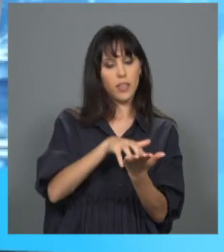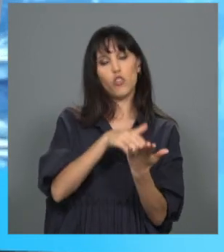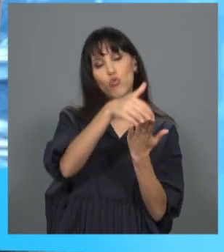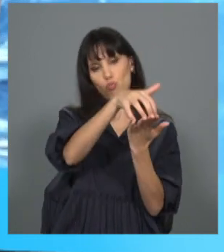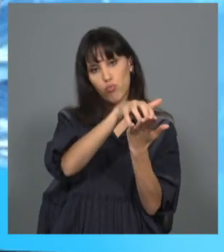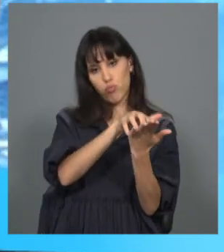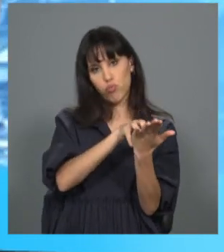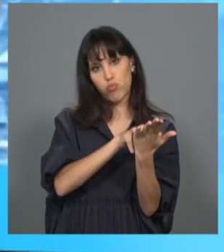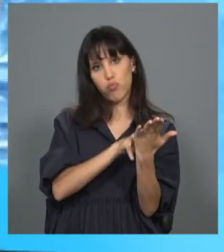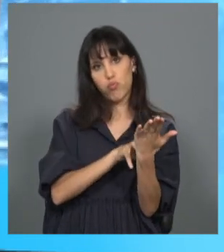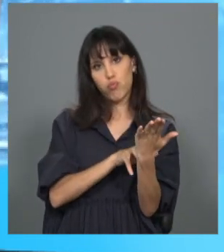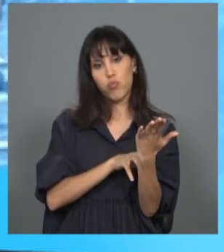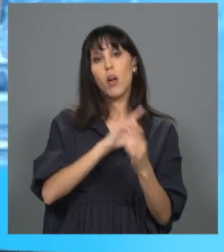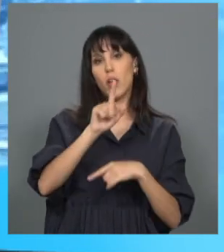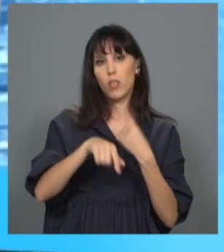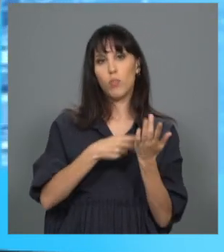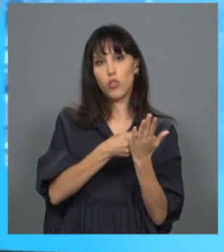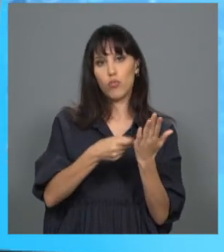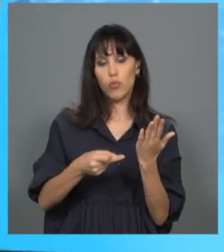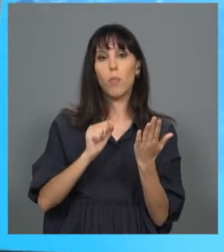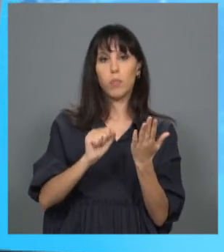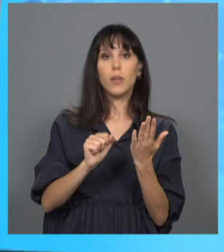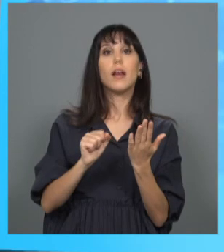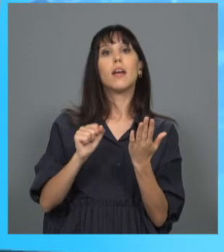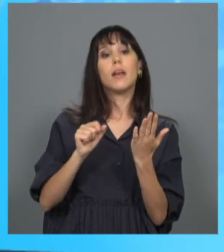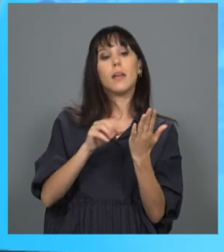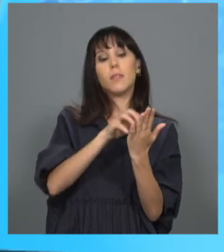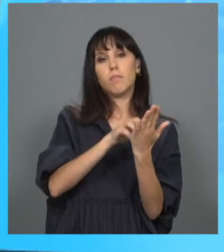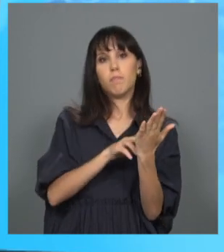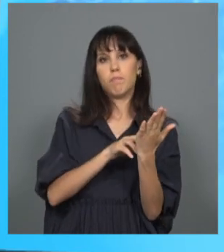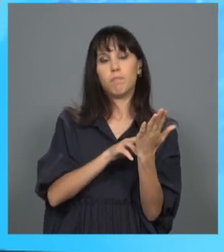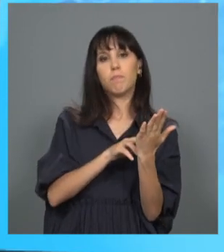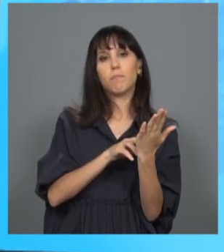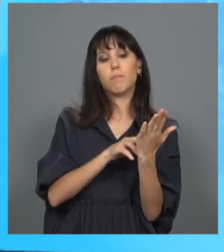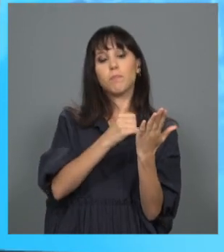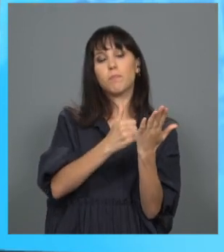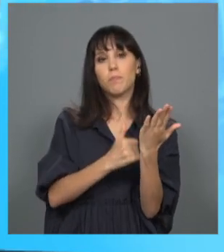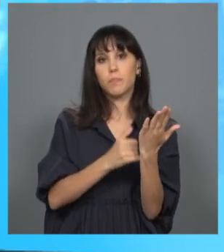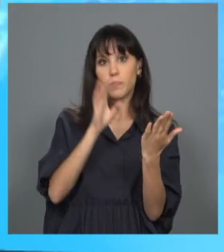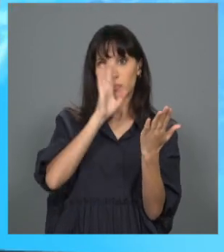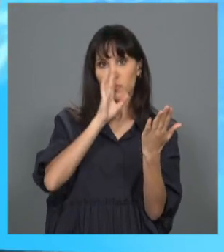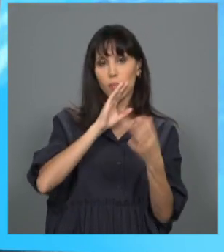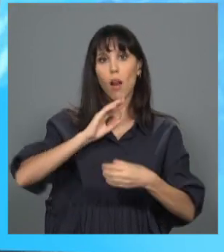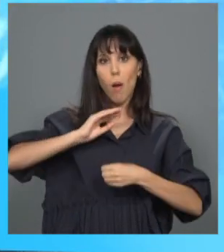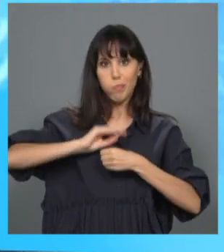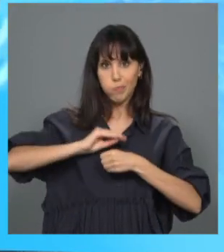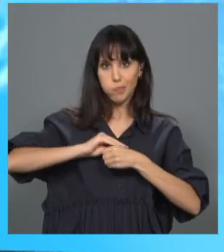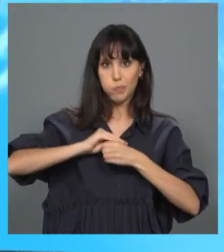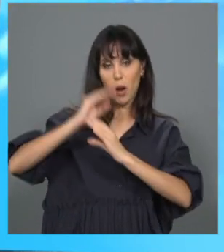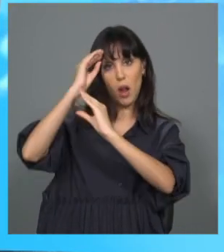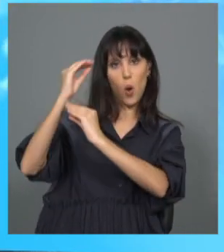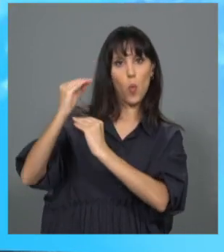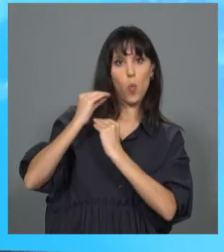continua, depois de fazer a citação do livro dos Provérbios. Se suportais a